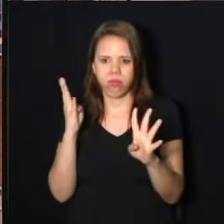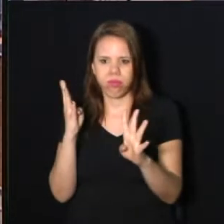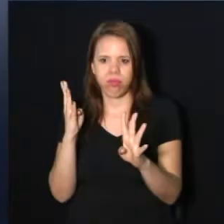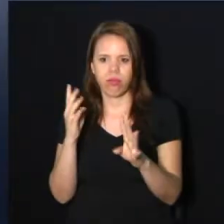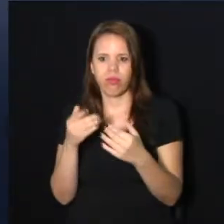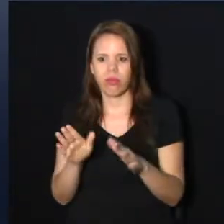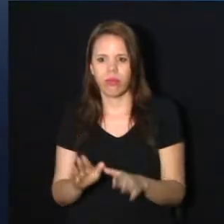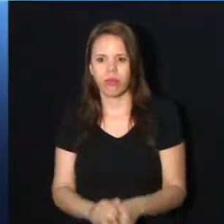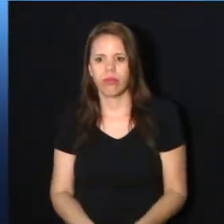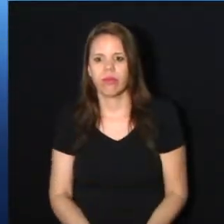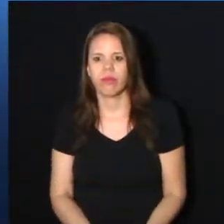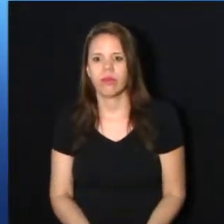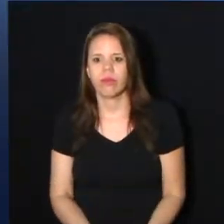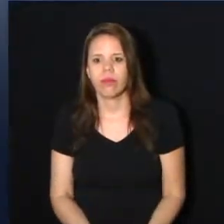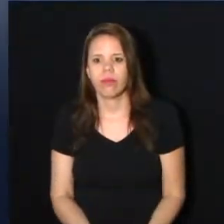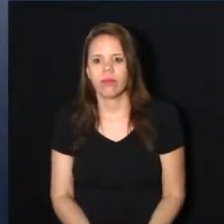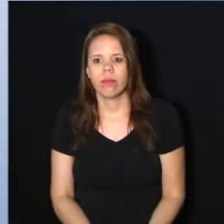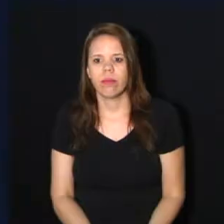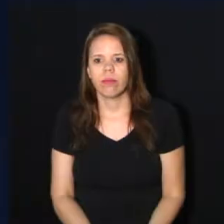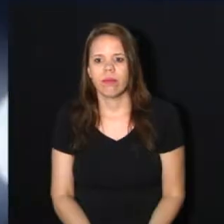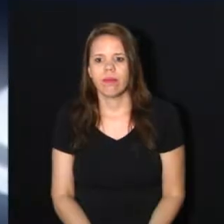estabelecimentos.